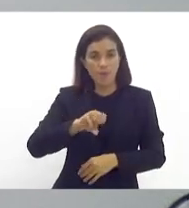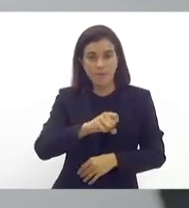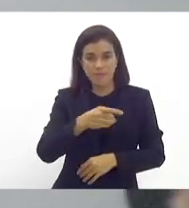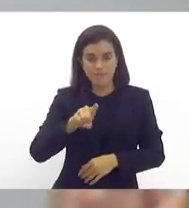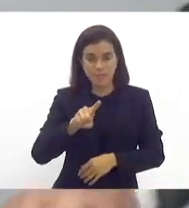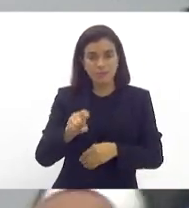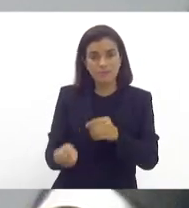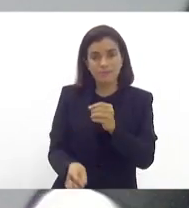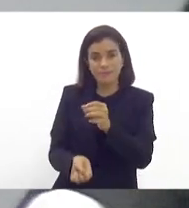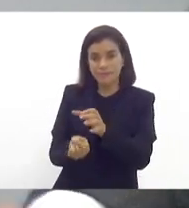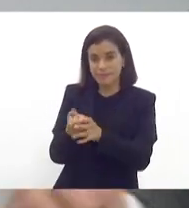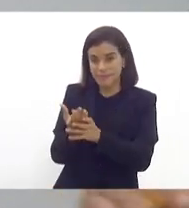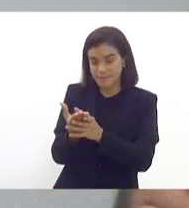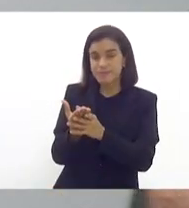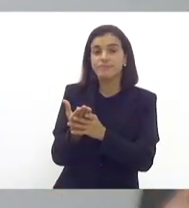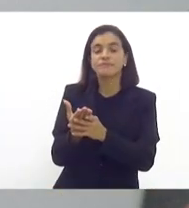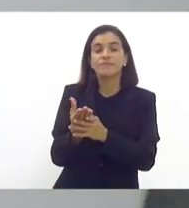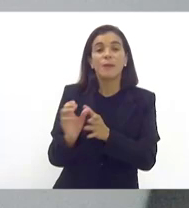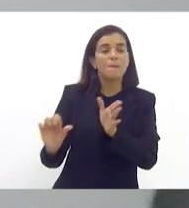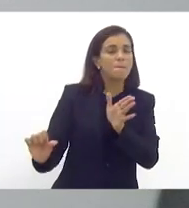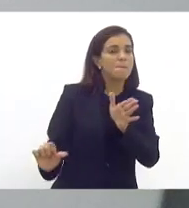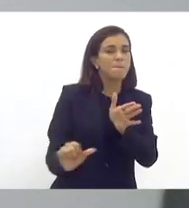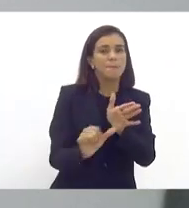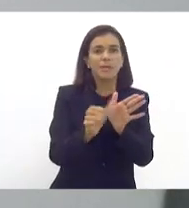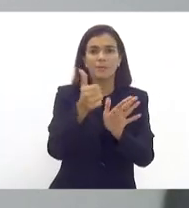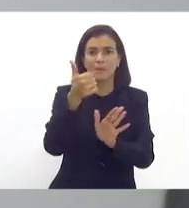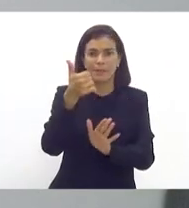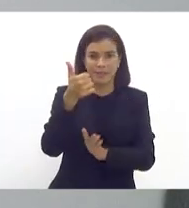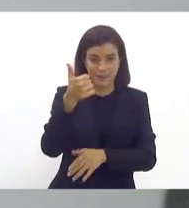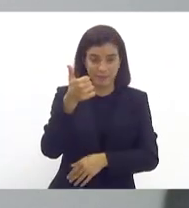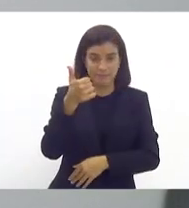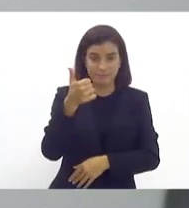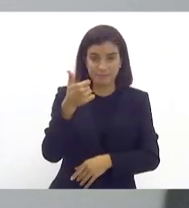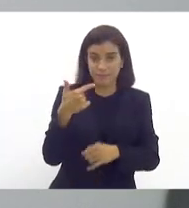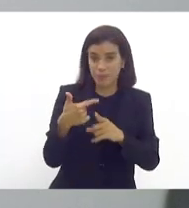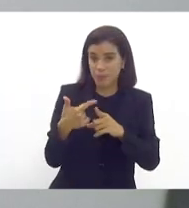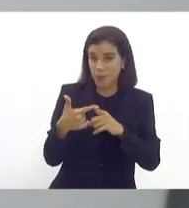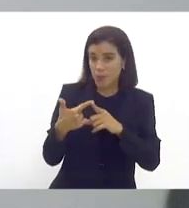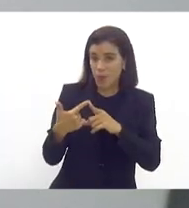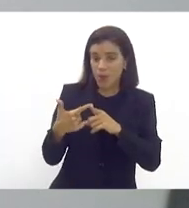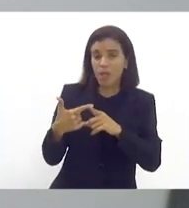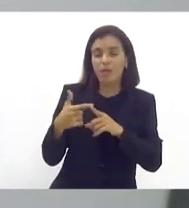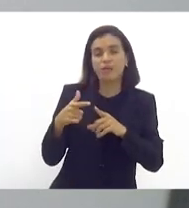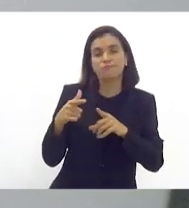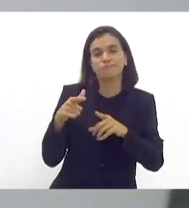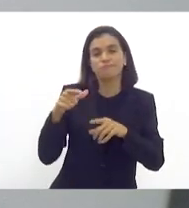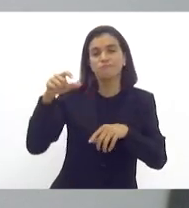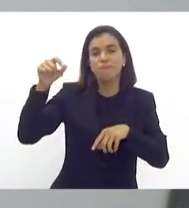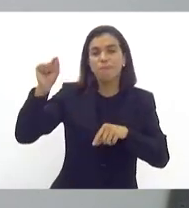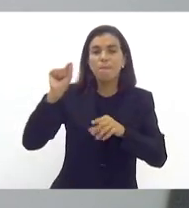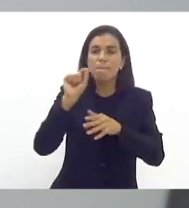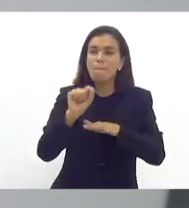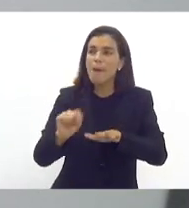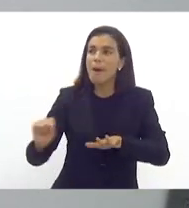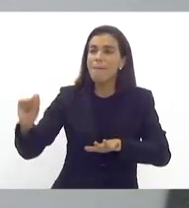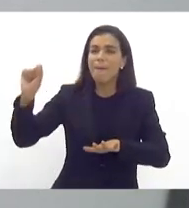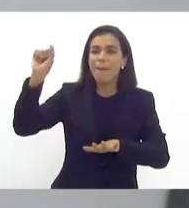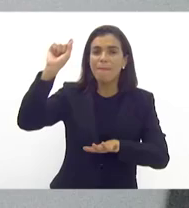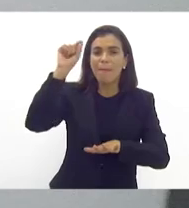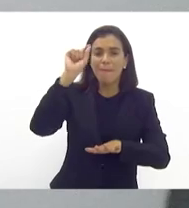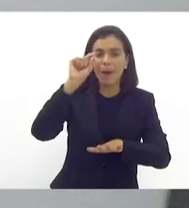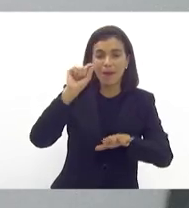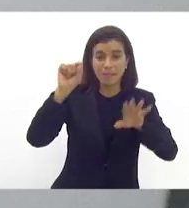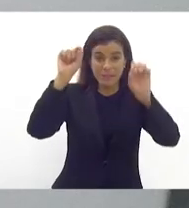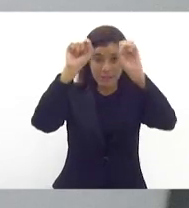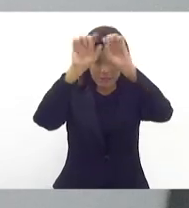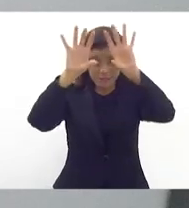criada de forma Pioneira porque nem todos os tribunais pelo menos até então né